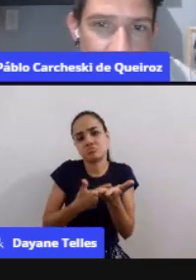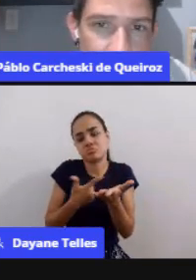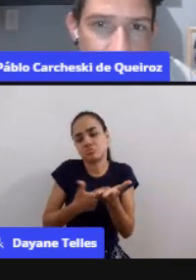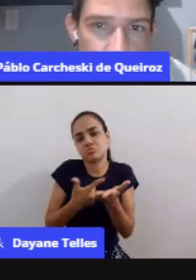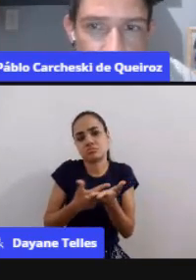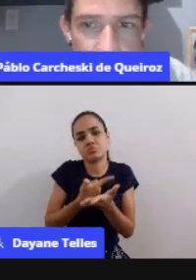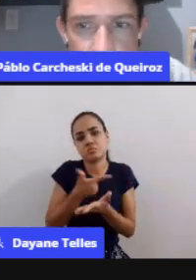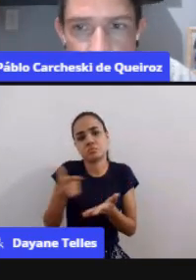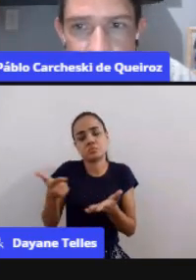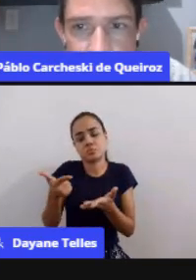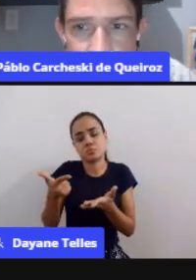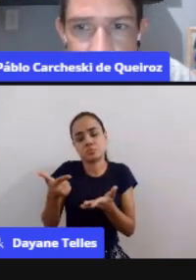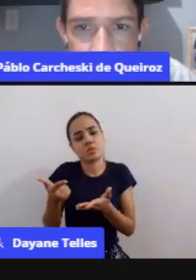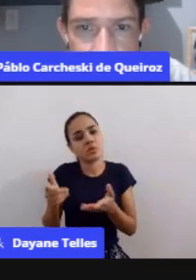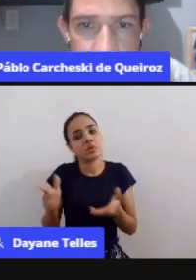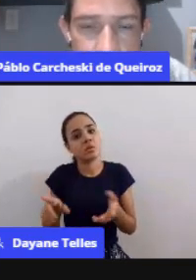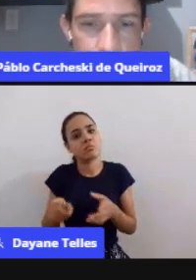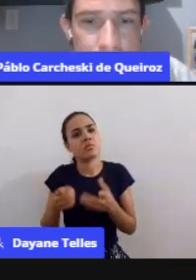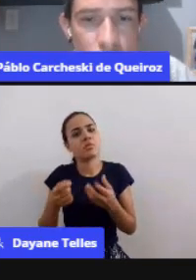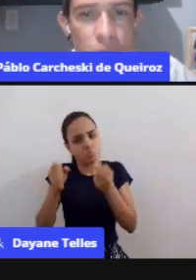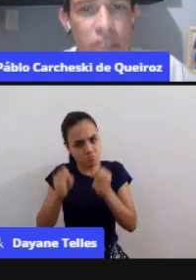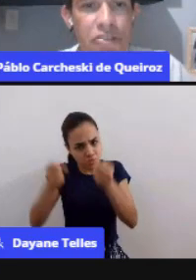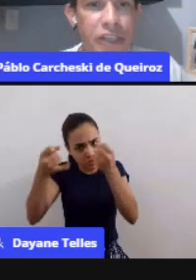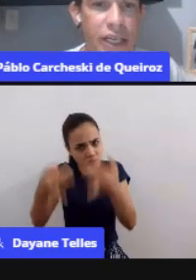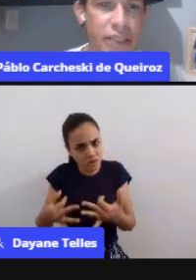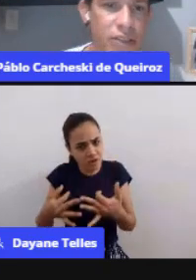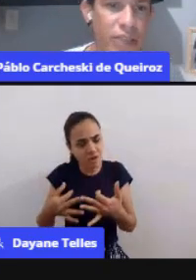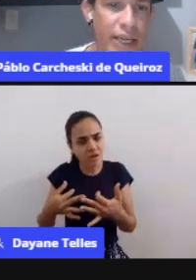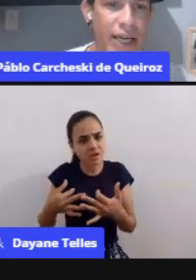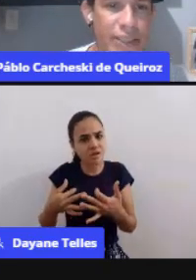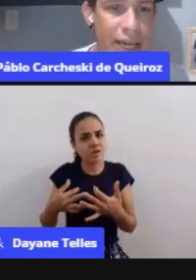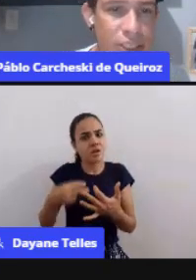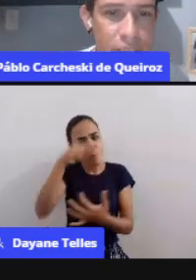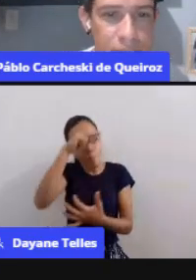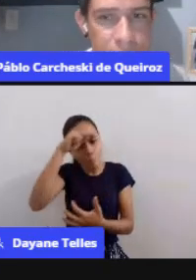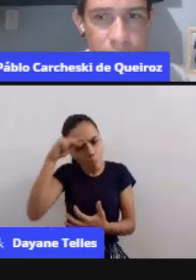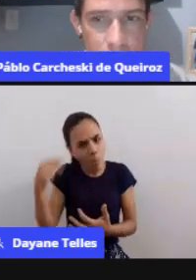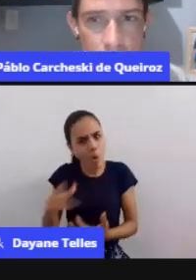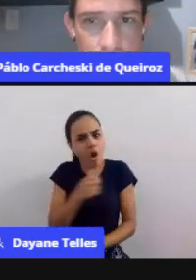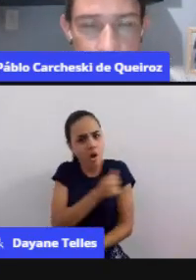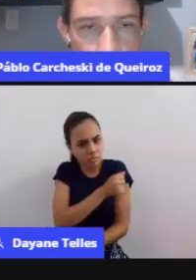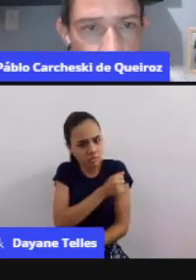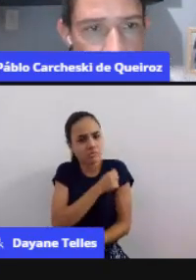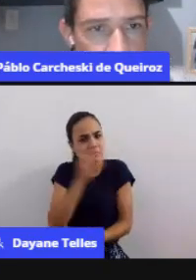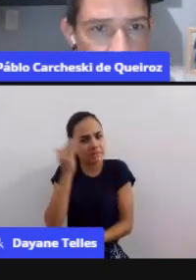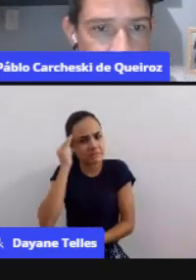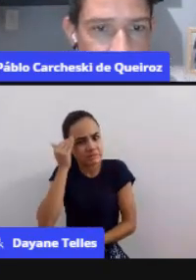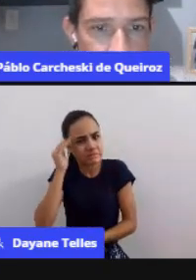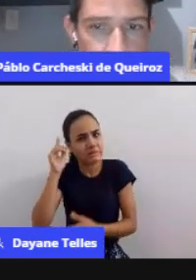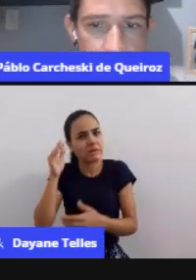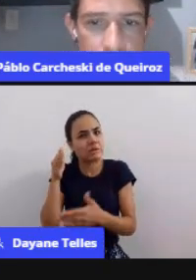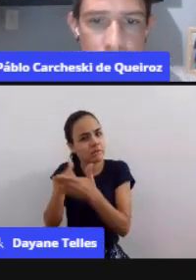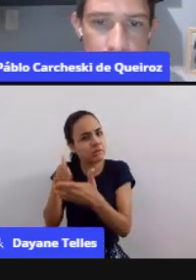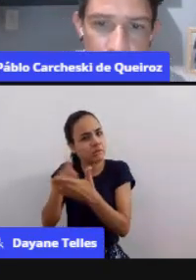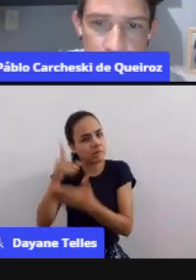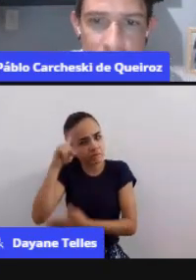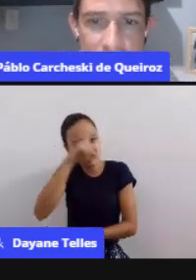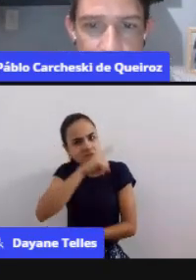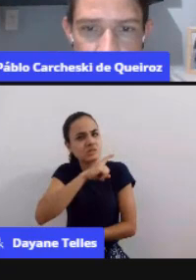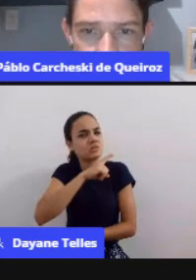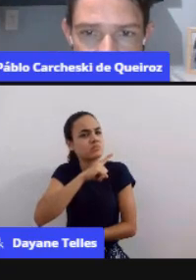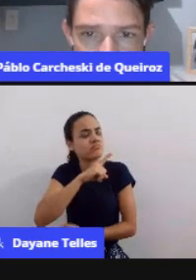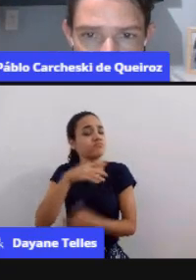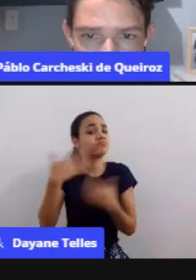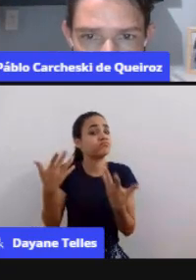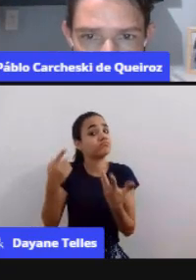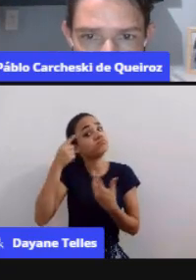Vai dar trabalho, meus alunos não vão entender, né? Mas e como que fica a questão da realidade, né? Então, são coisas para a gente pensar. Próximo